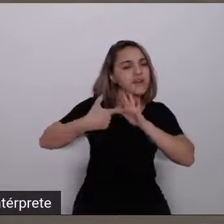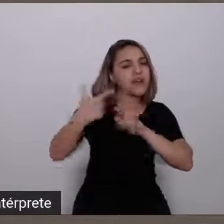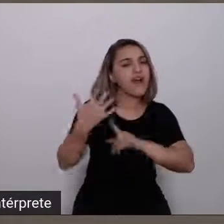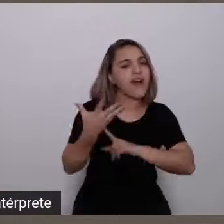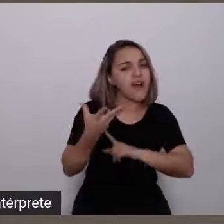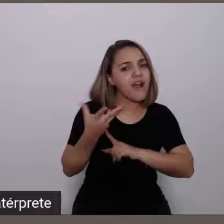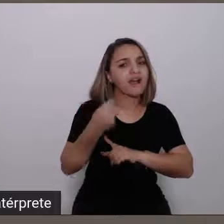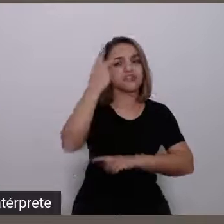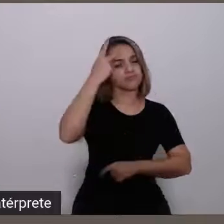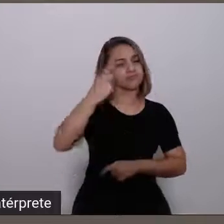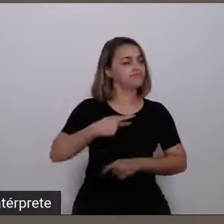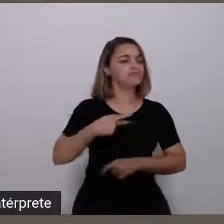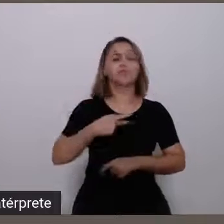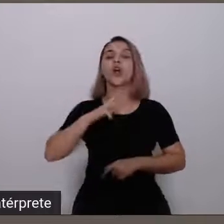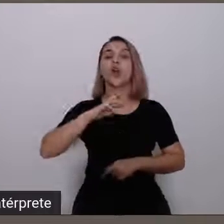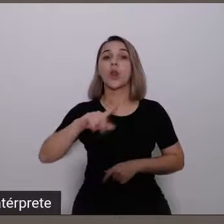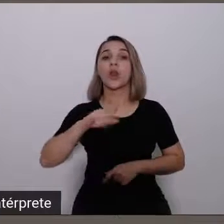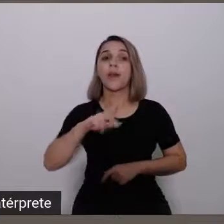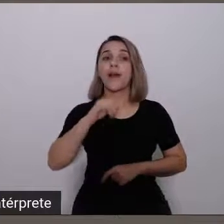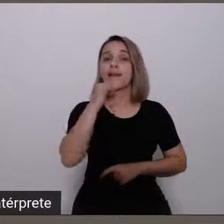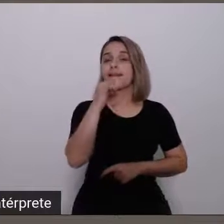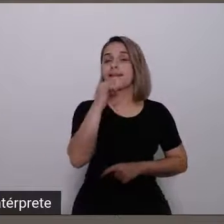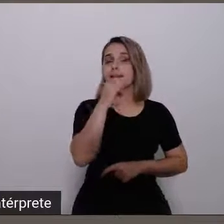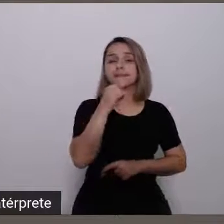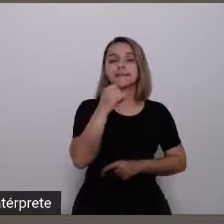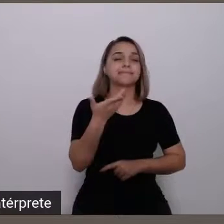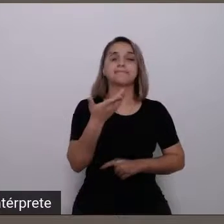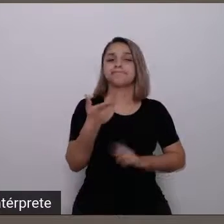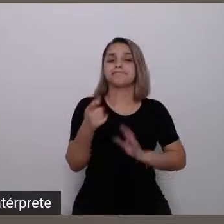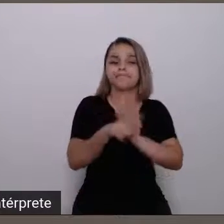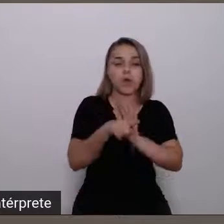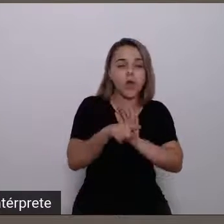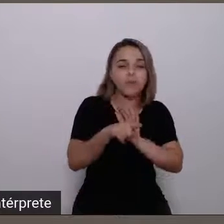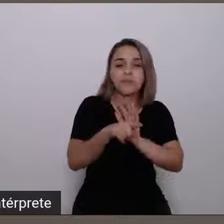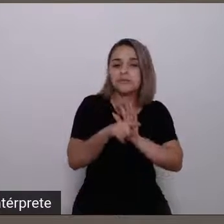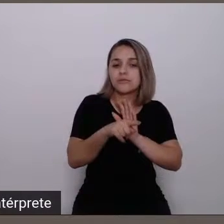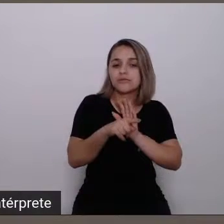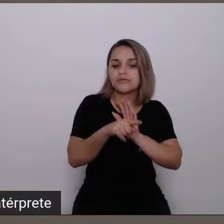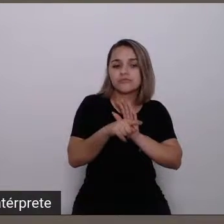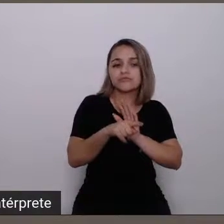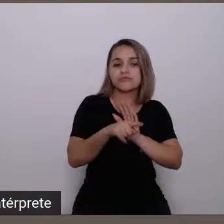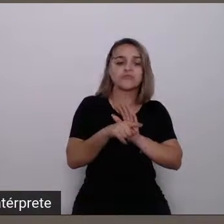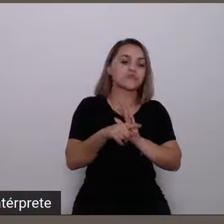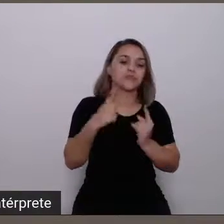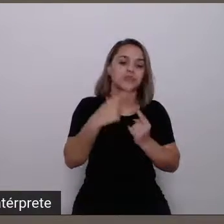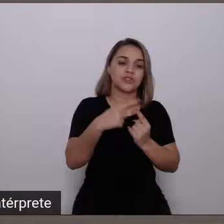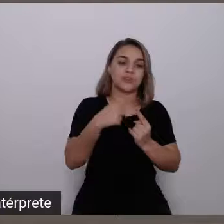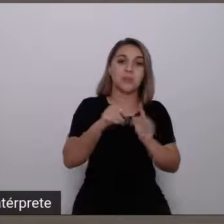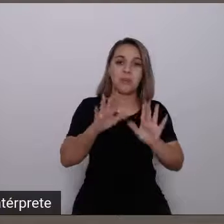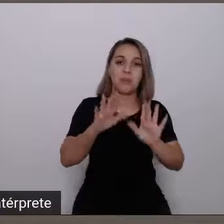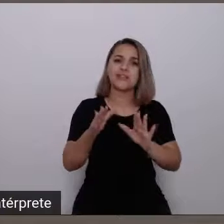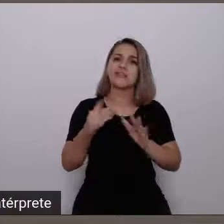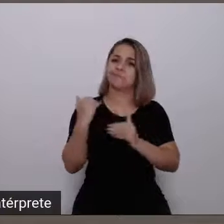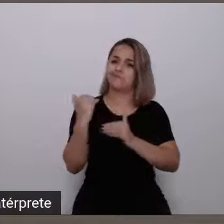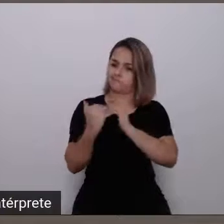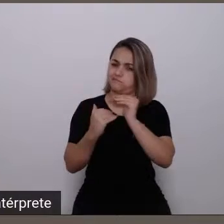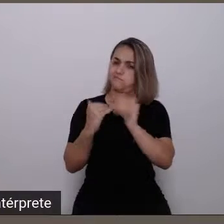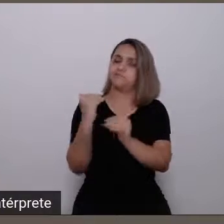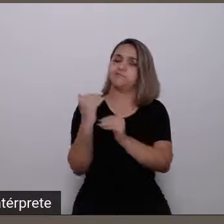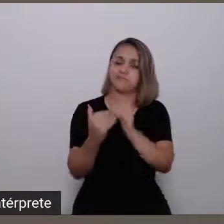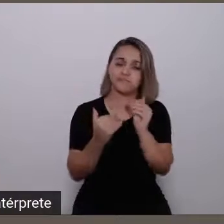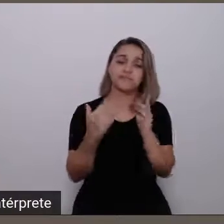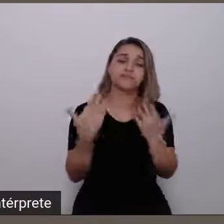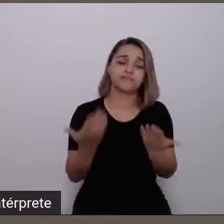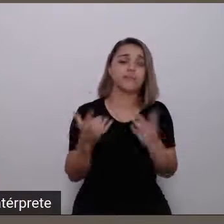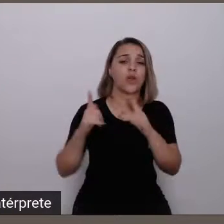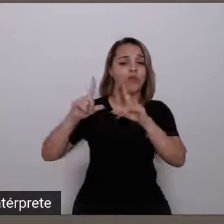pensaram em relação a específicos, mas até assim, tudo isso é construção, né? Então, assim, a fotografia